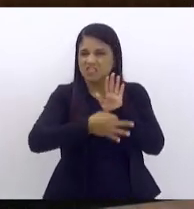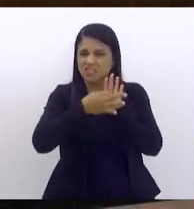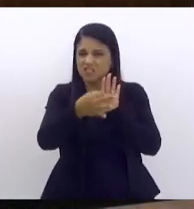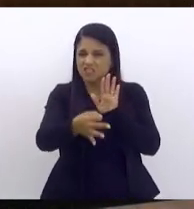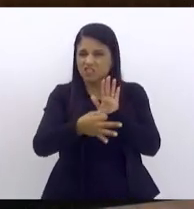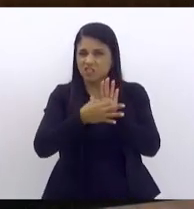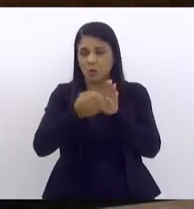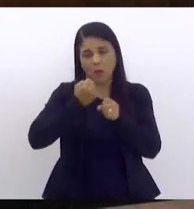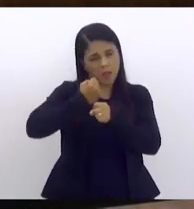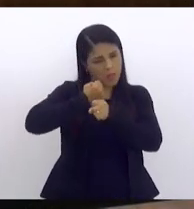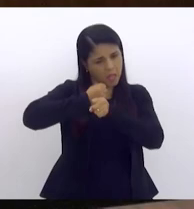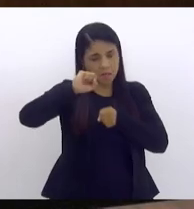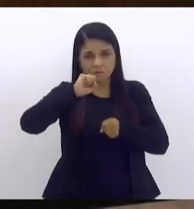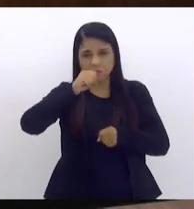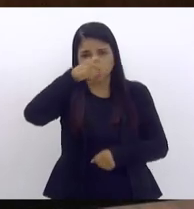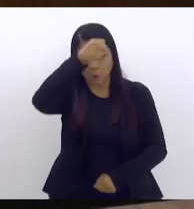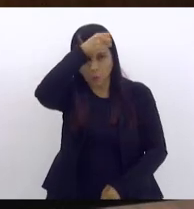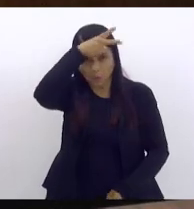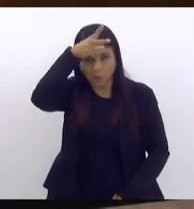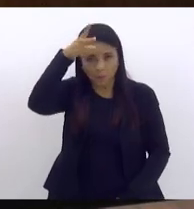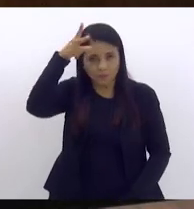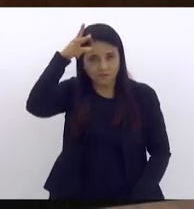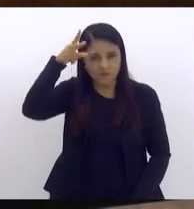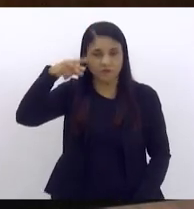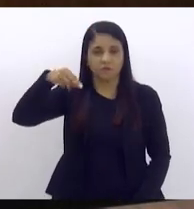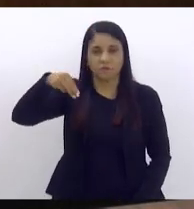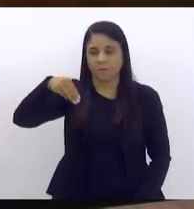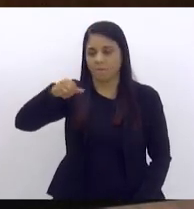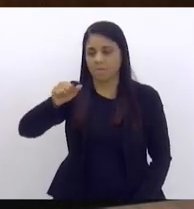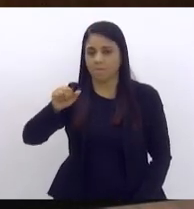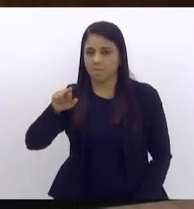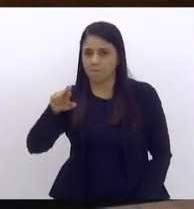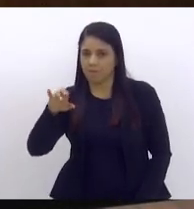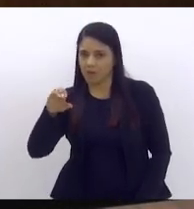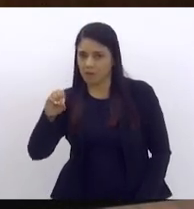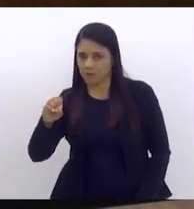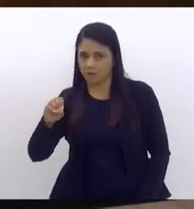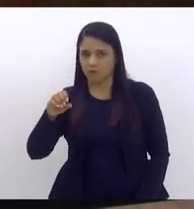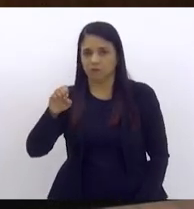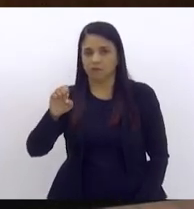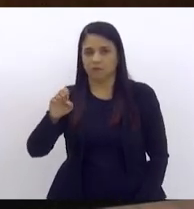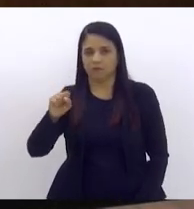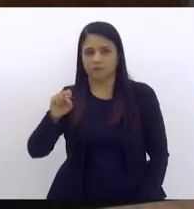o prefeito Mário Esteves, de Barra do Piraí,